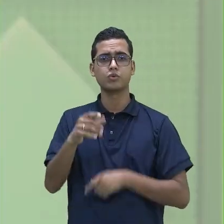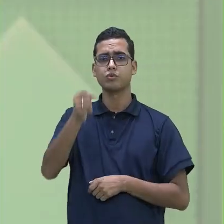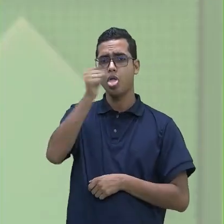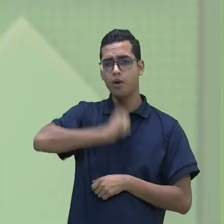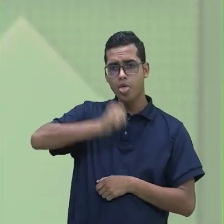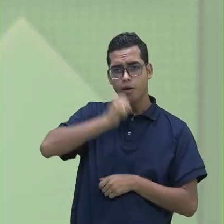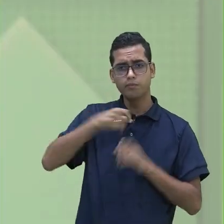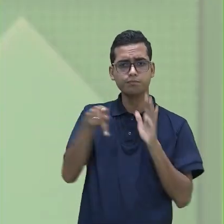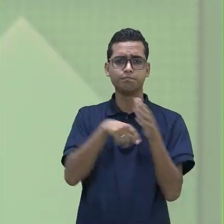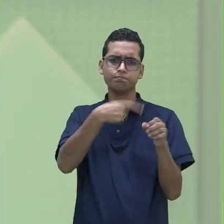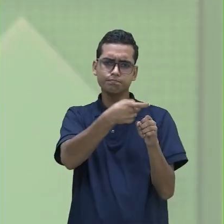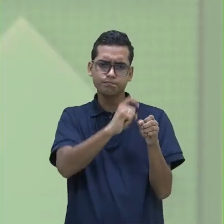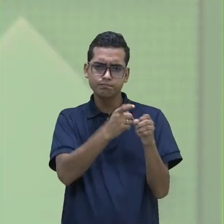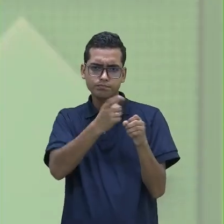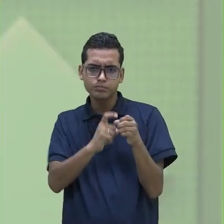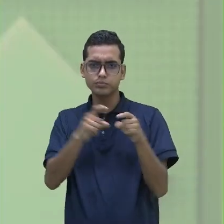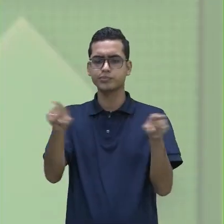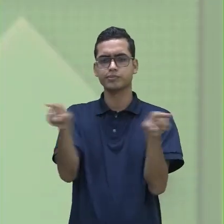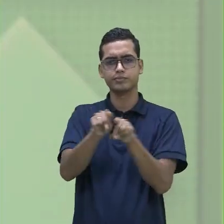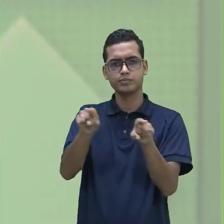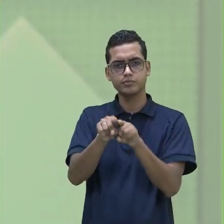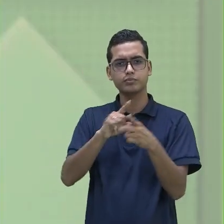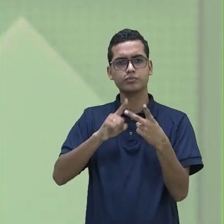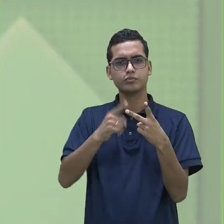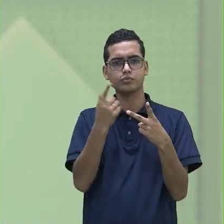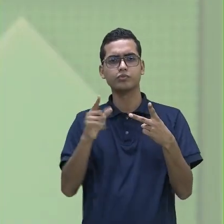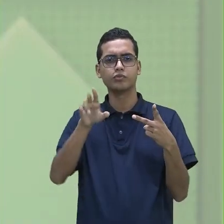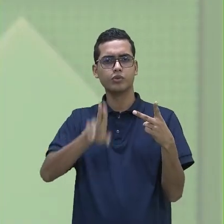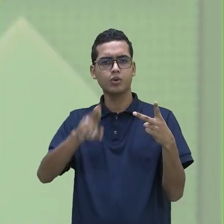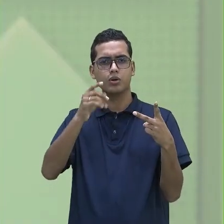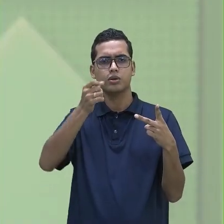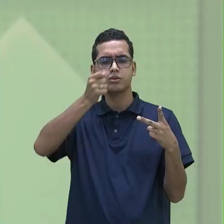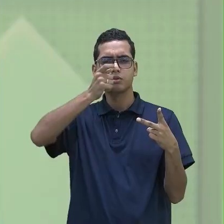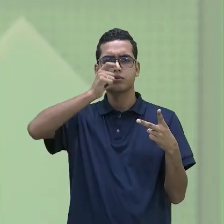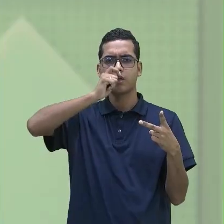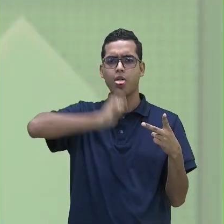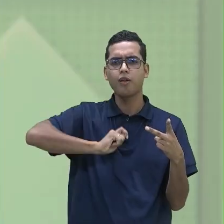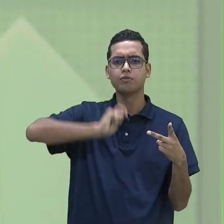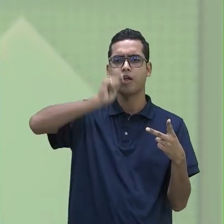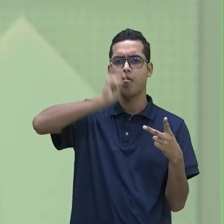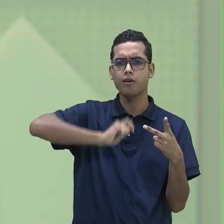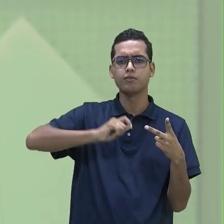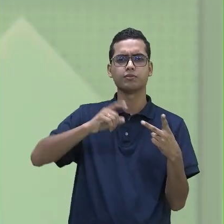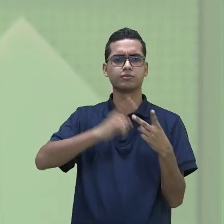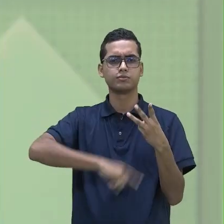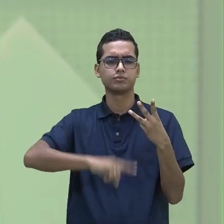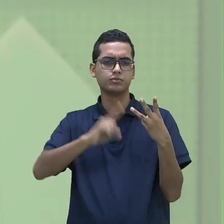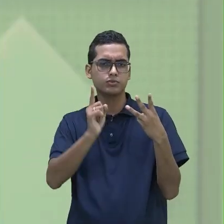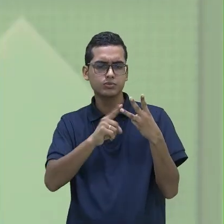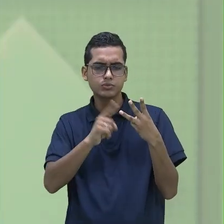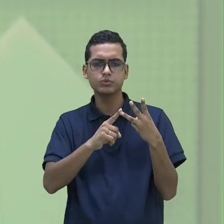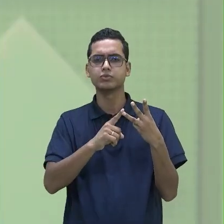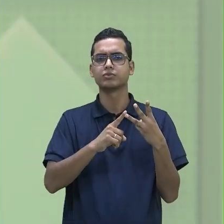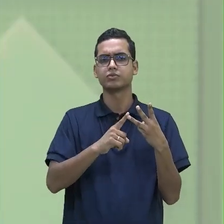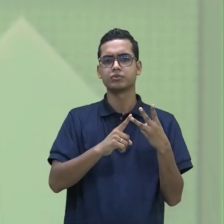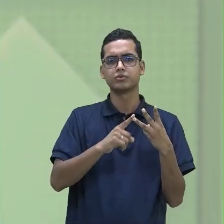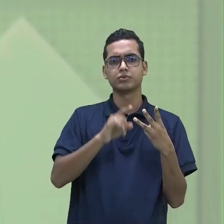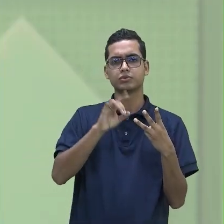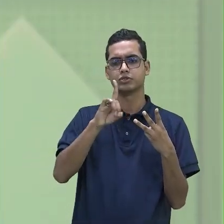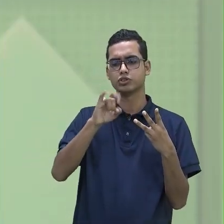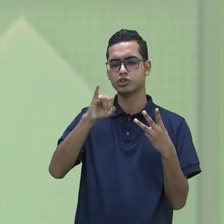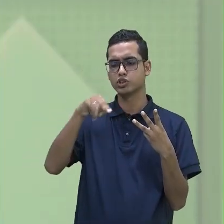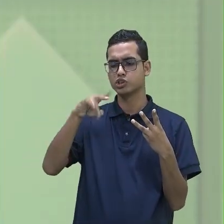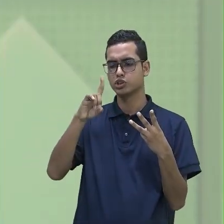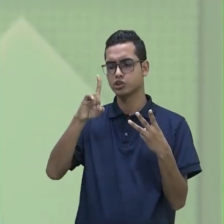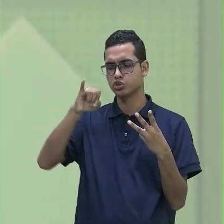produzir picolés, para produzir dindins, né? Ou aqueles produtos que vendem num saquinho que fica congelado, né? E a